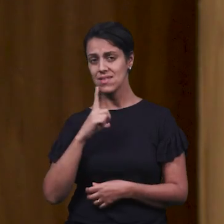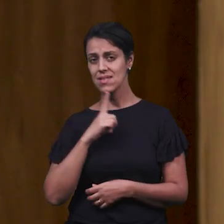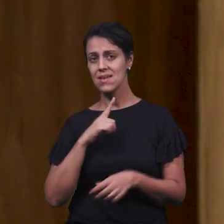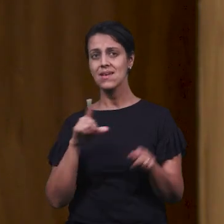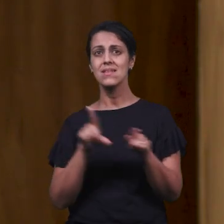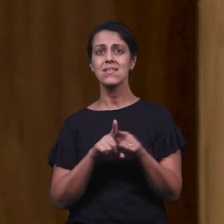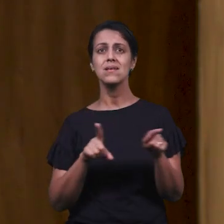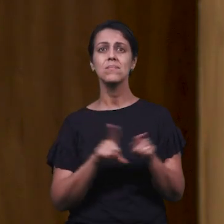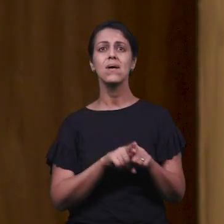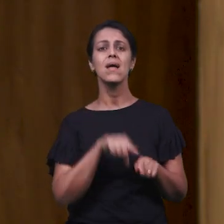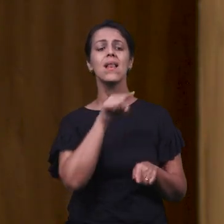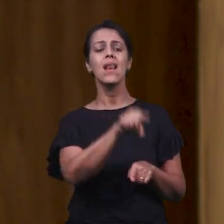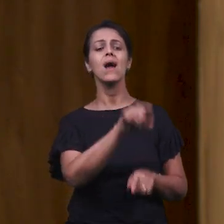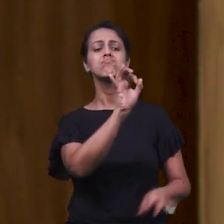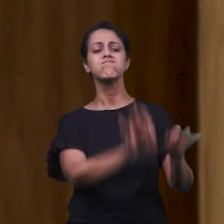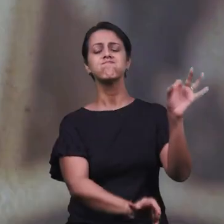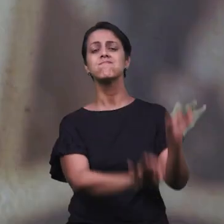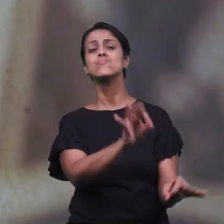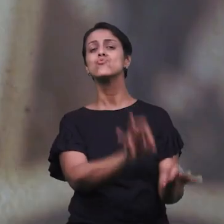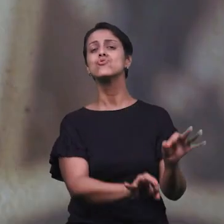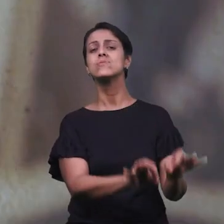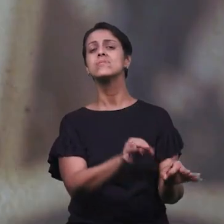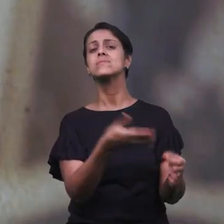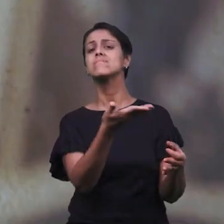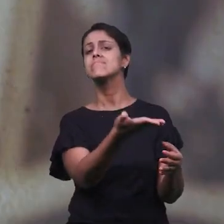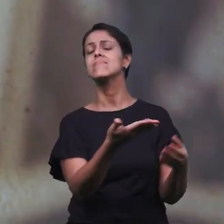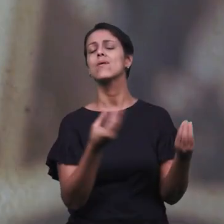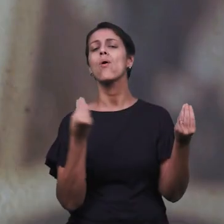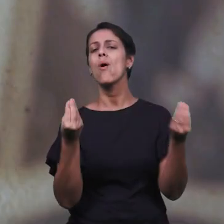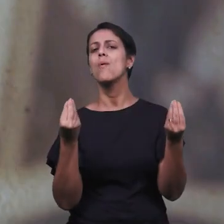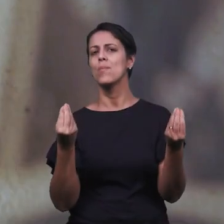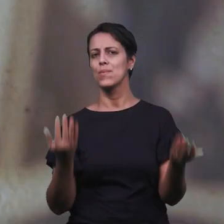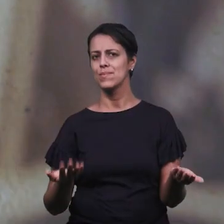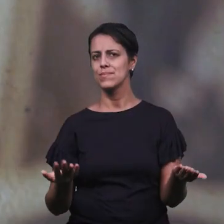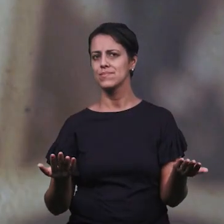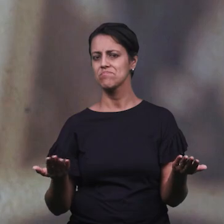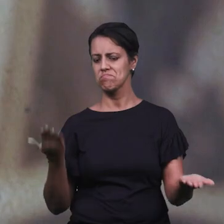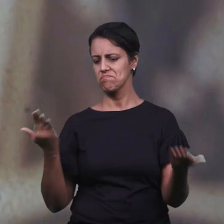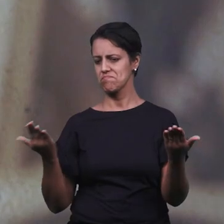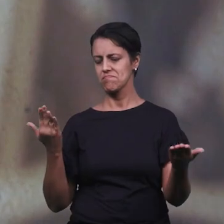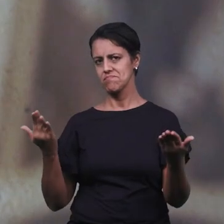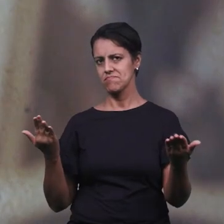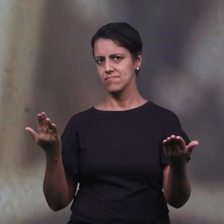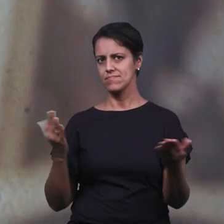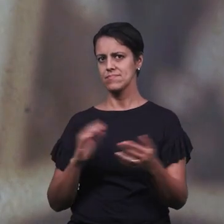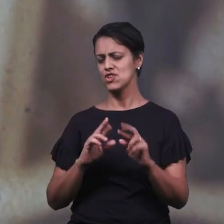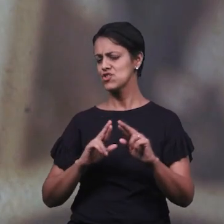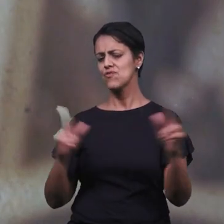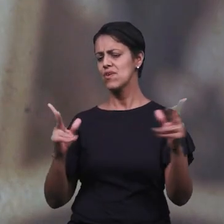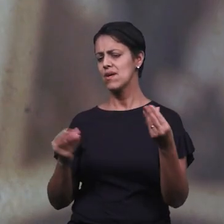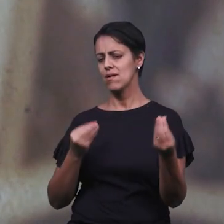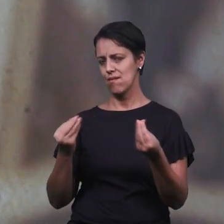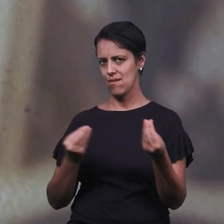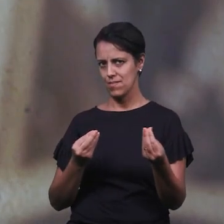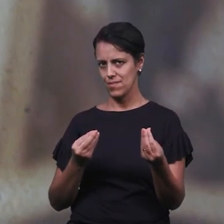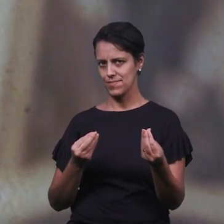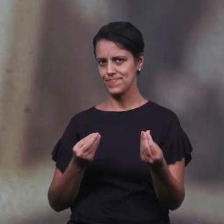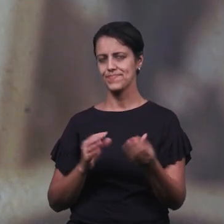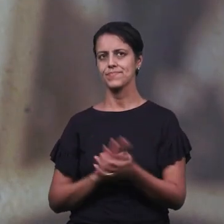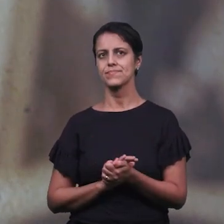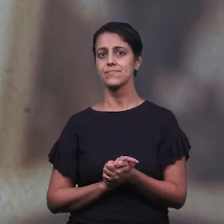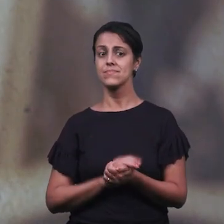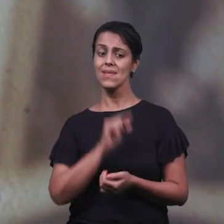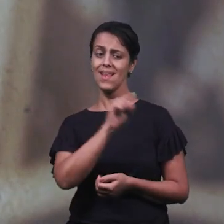relação à estrutura do Poder Judiciário? O que nós poderíamos dizer em relação a essa diferença,